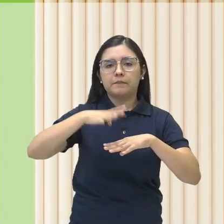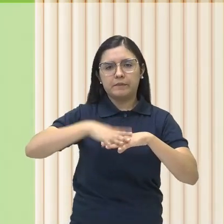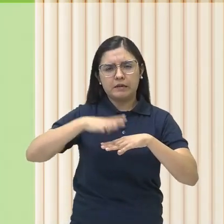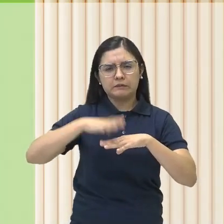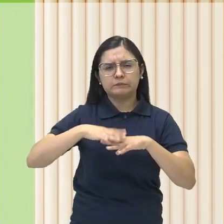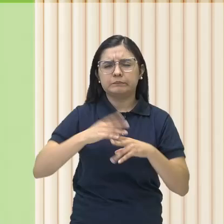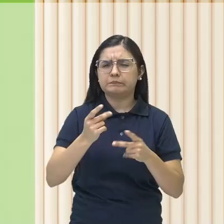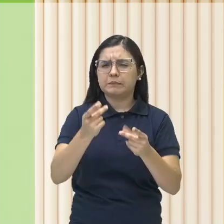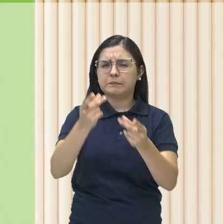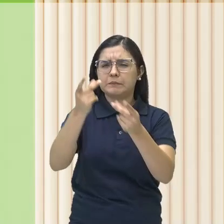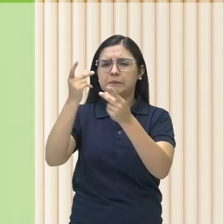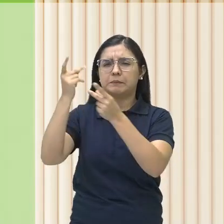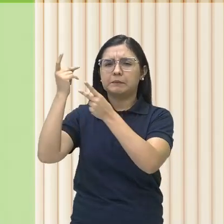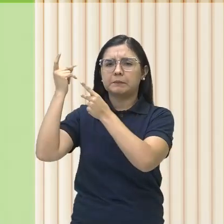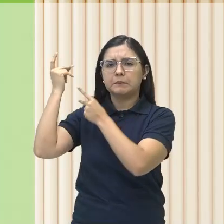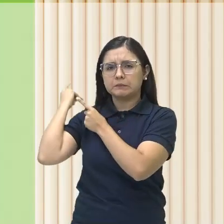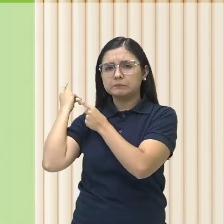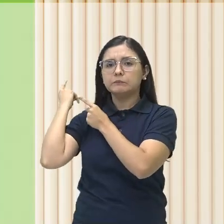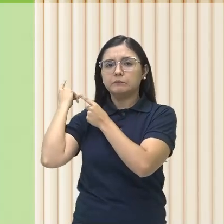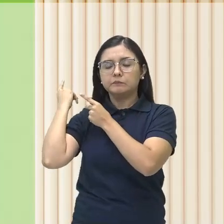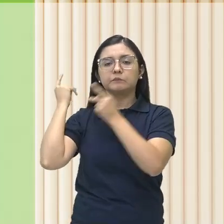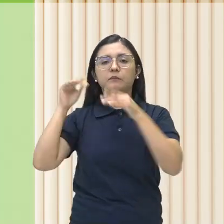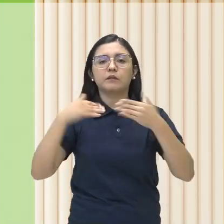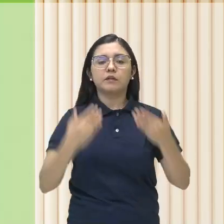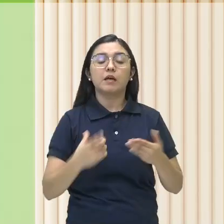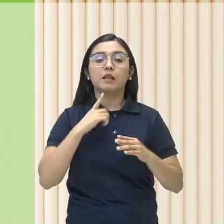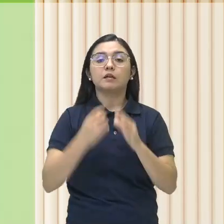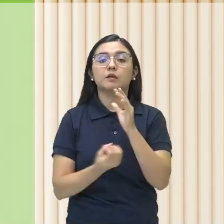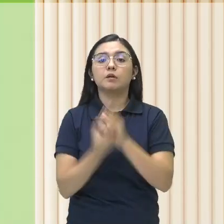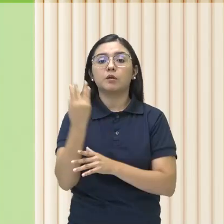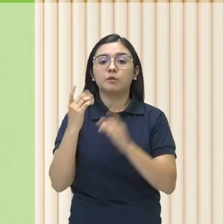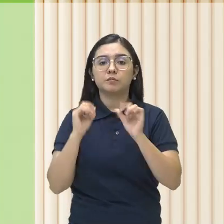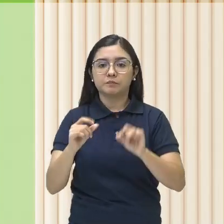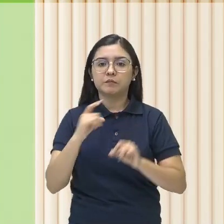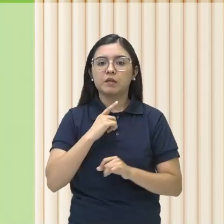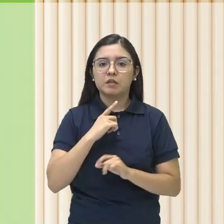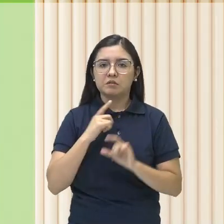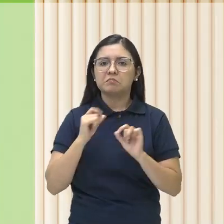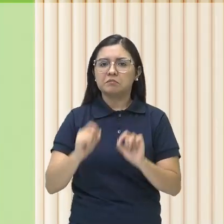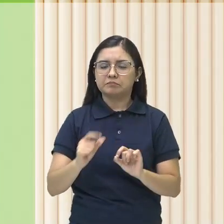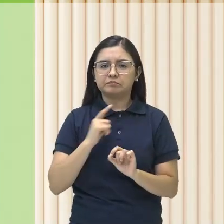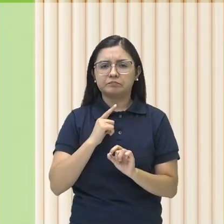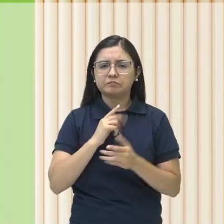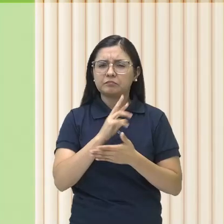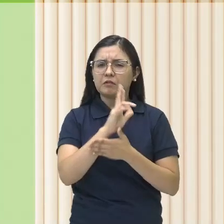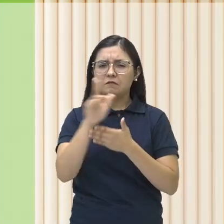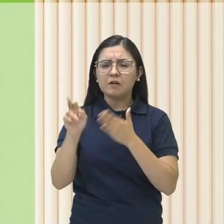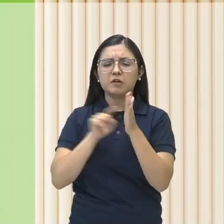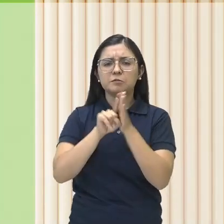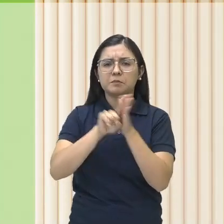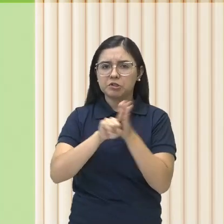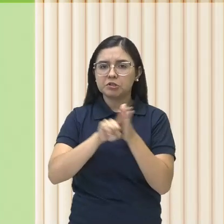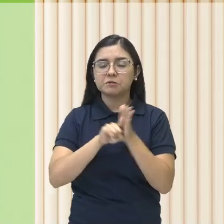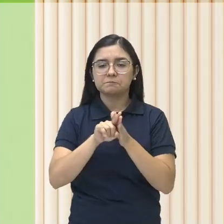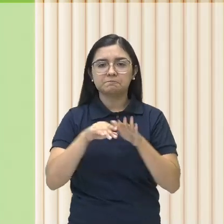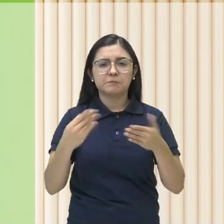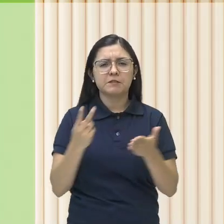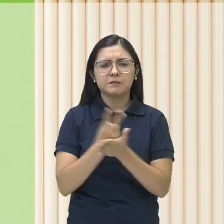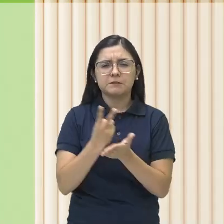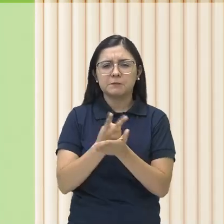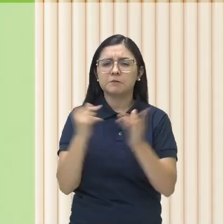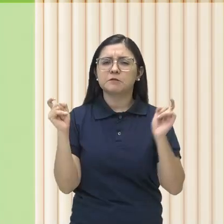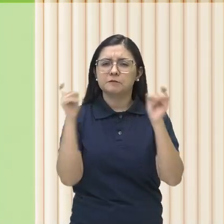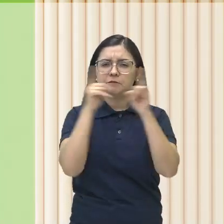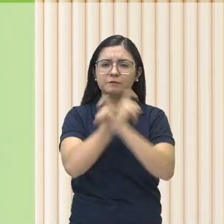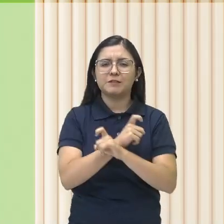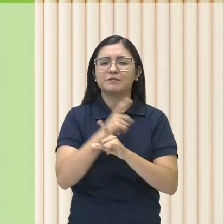há muito, muito tempo atrás, né? E ela teve grandes feitos, mas vocês vão ver que sempre foi bem